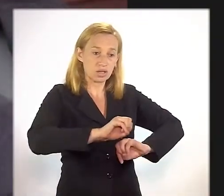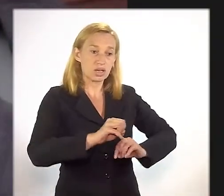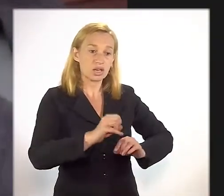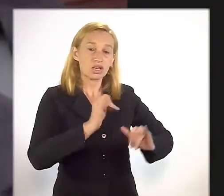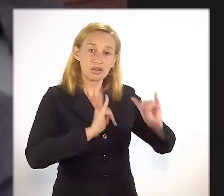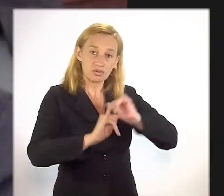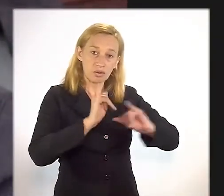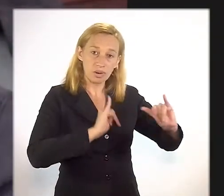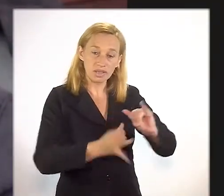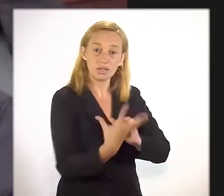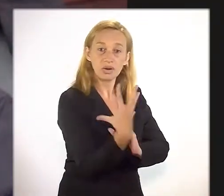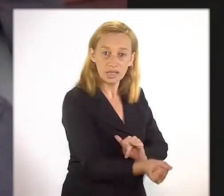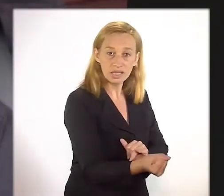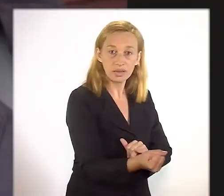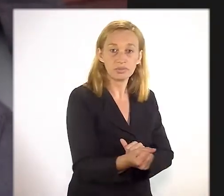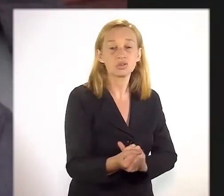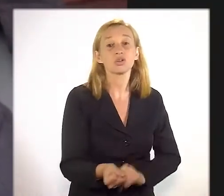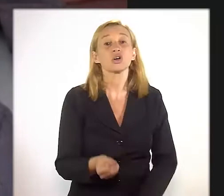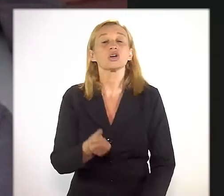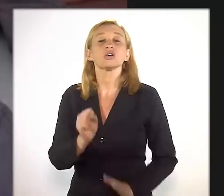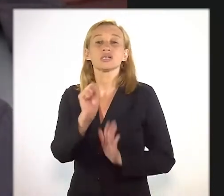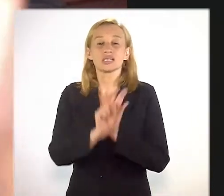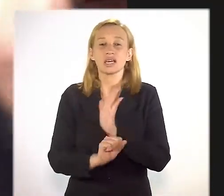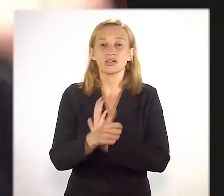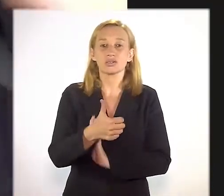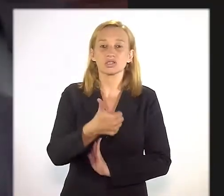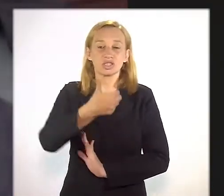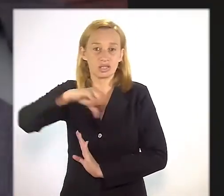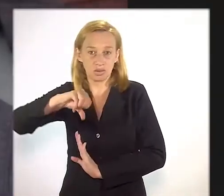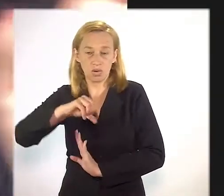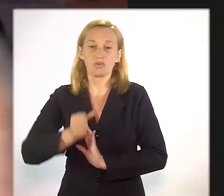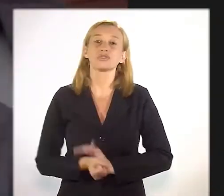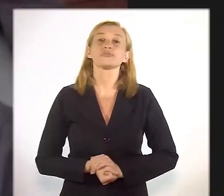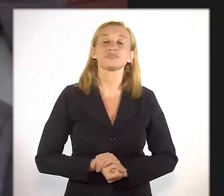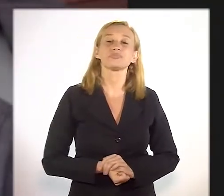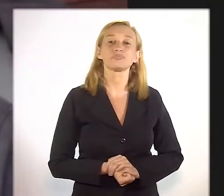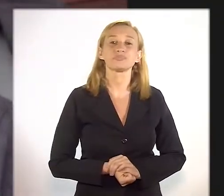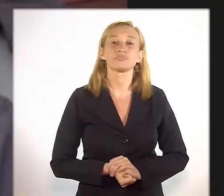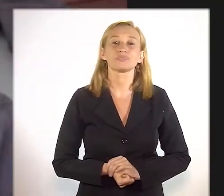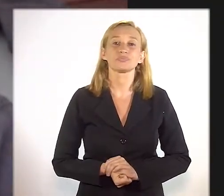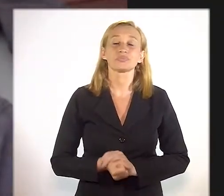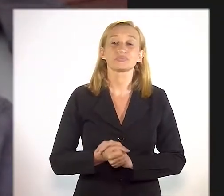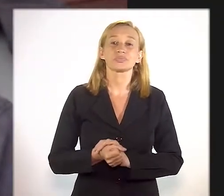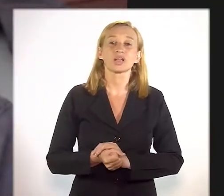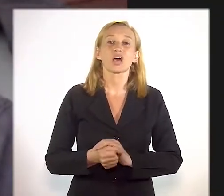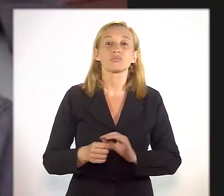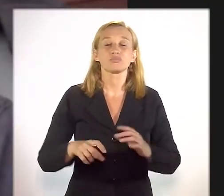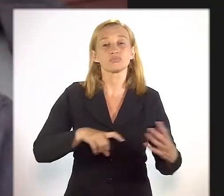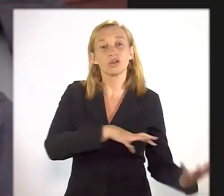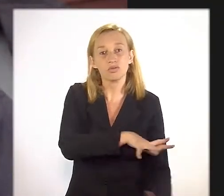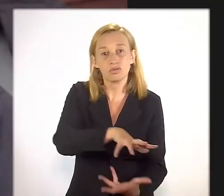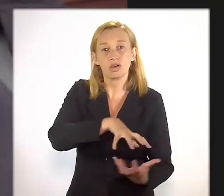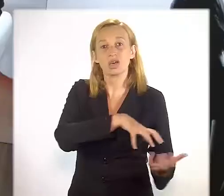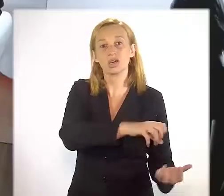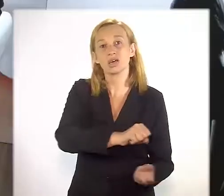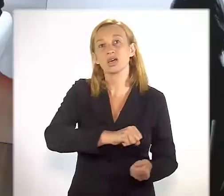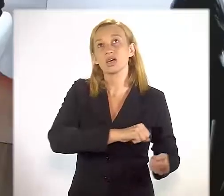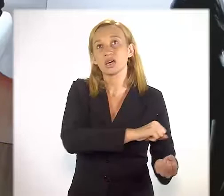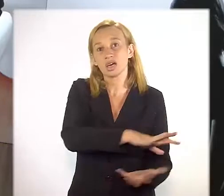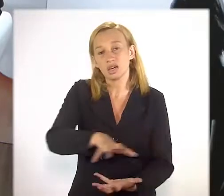conhecimento. No fim do século XIX, porque isto vem da Prússia militar e da primeira Revolução Industrial, então